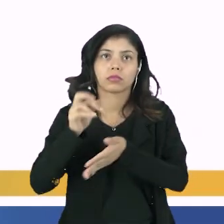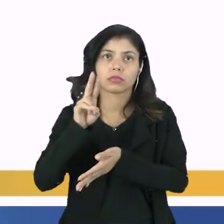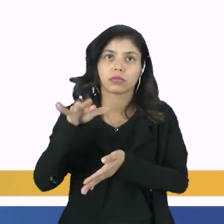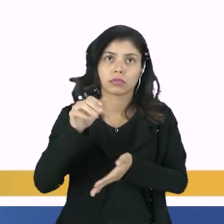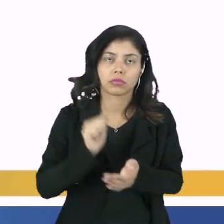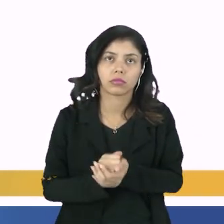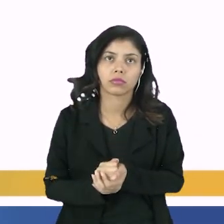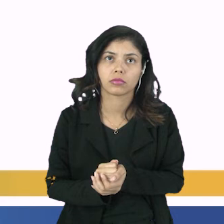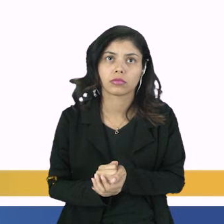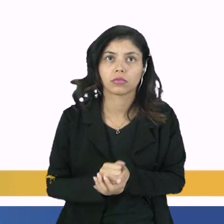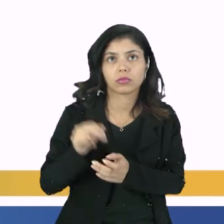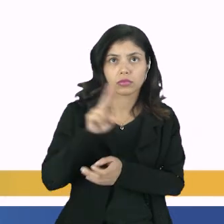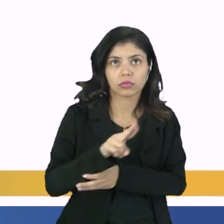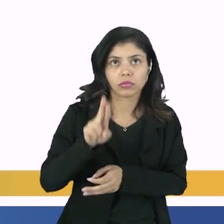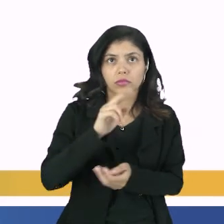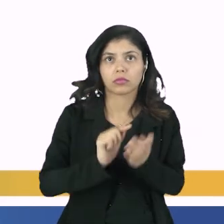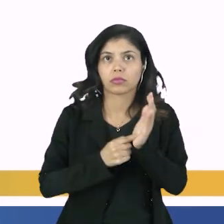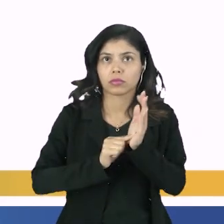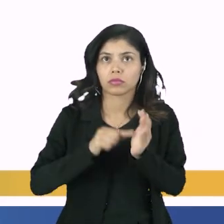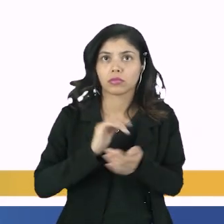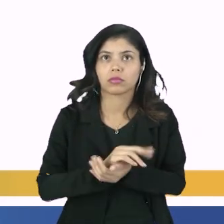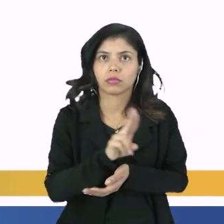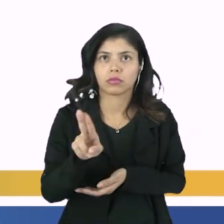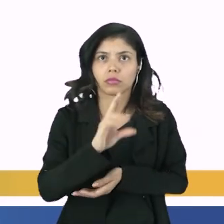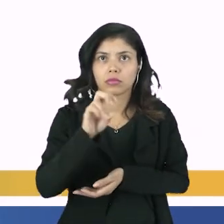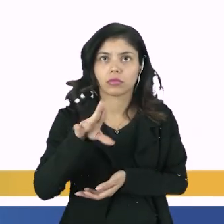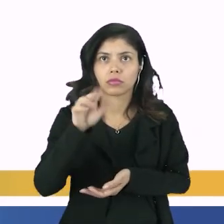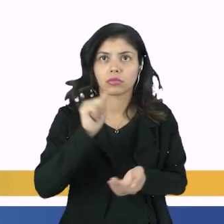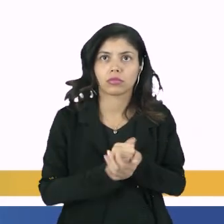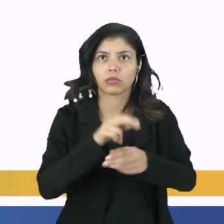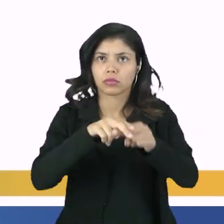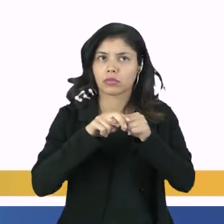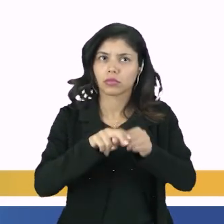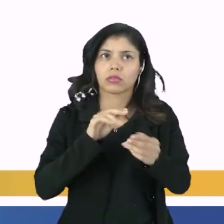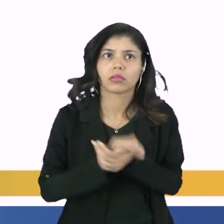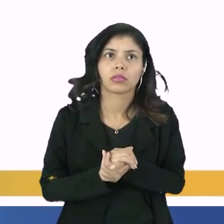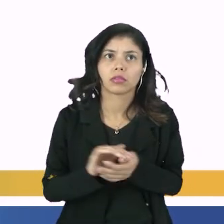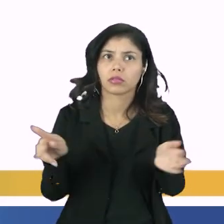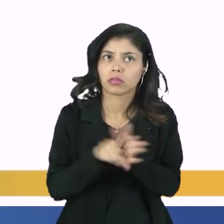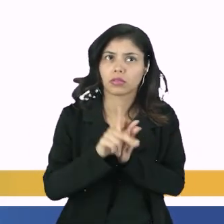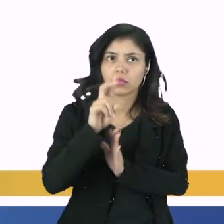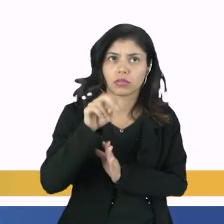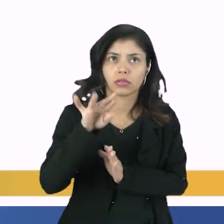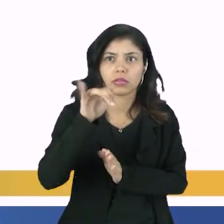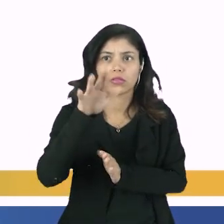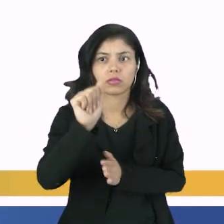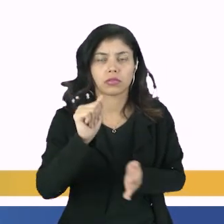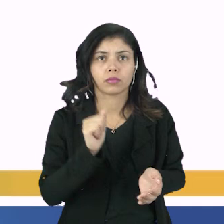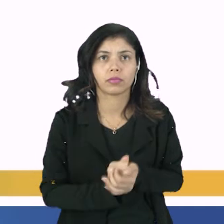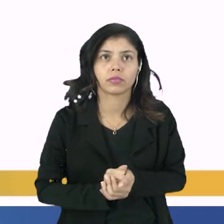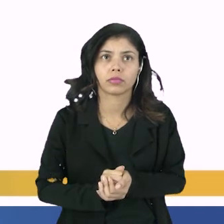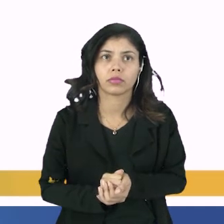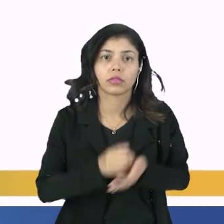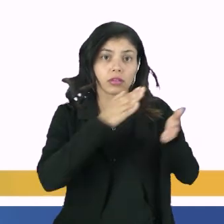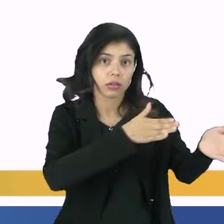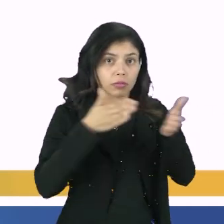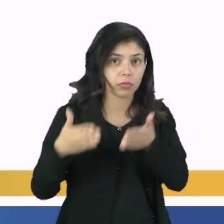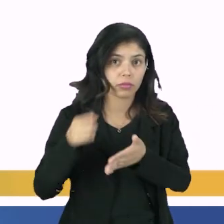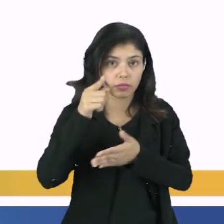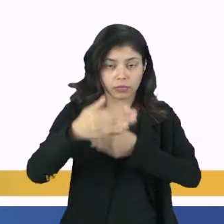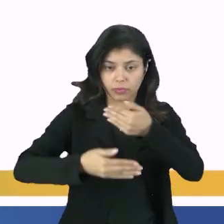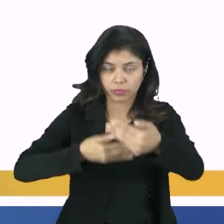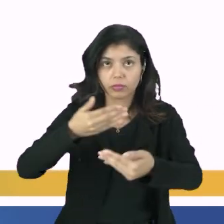argila e por utensílios pontiagudos, chamados de cunha, por isso a denominação cuneiforme. E é a partir